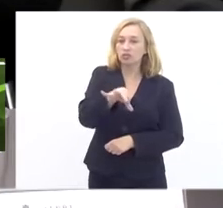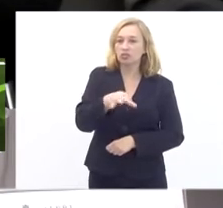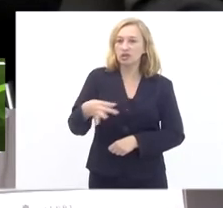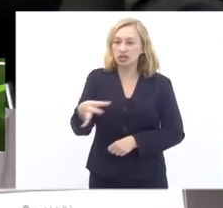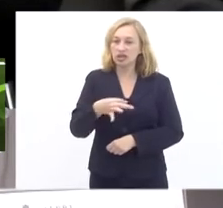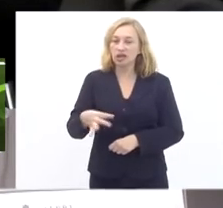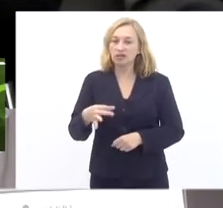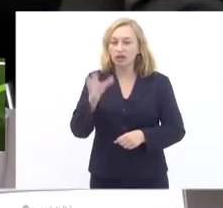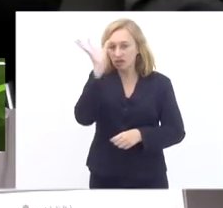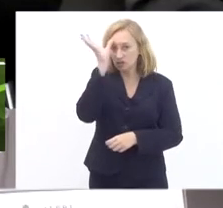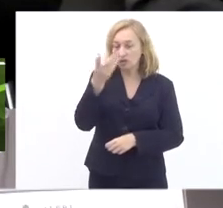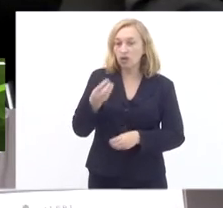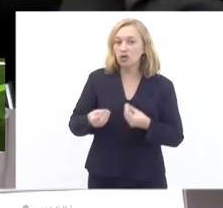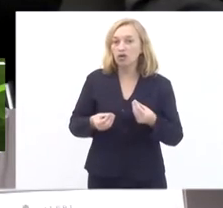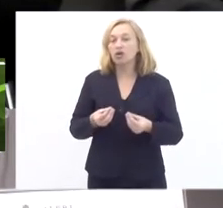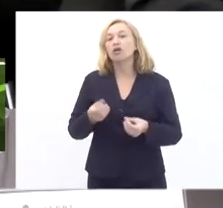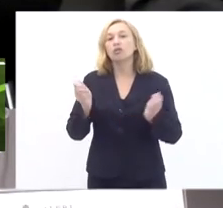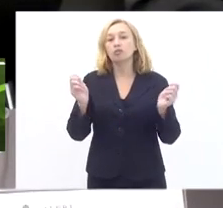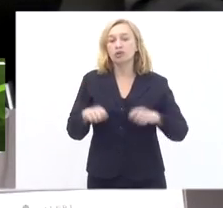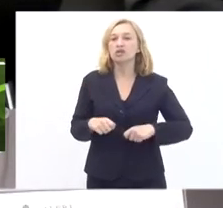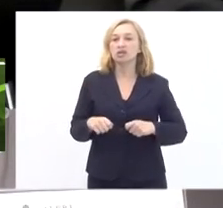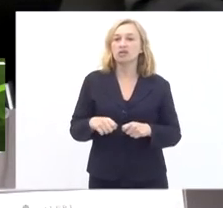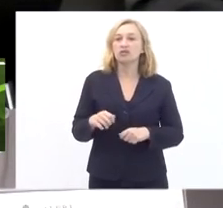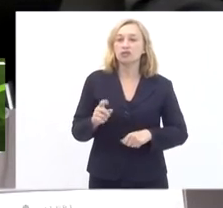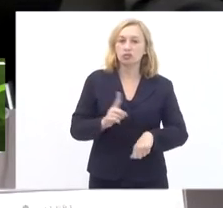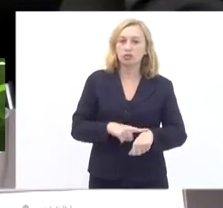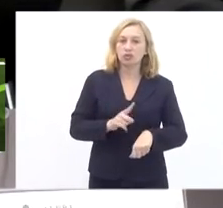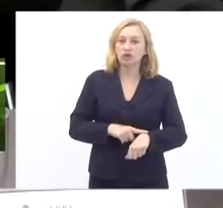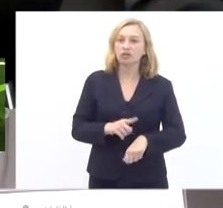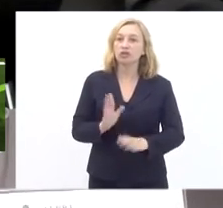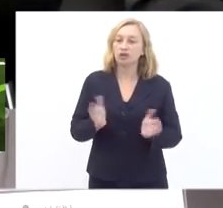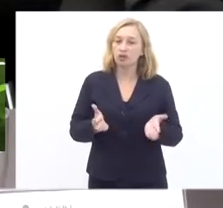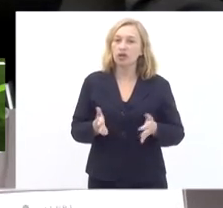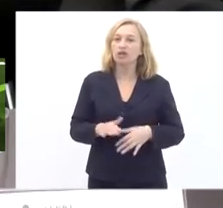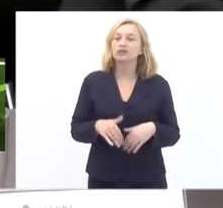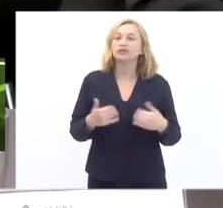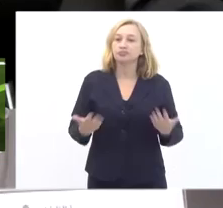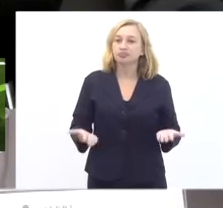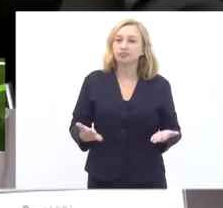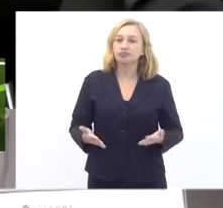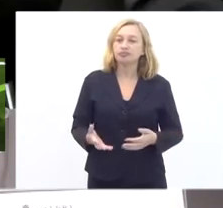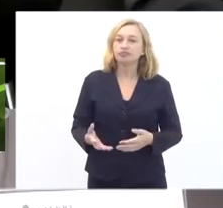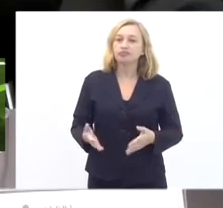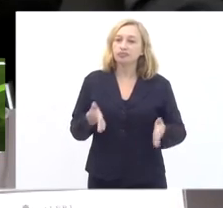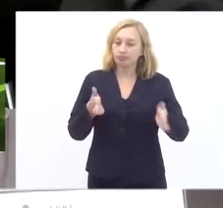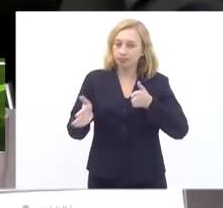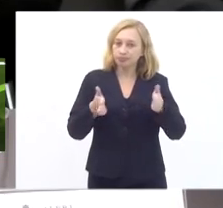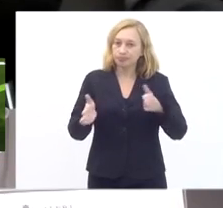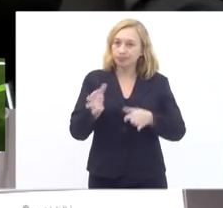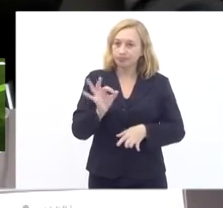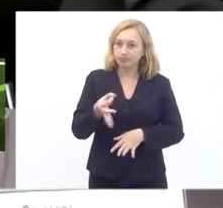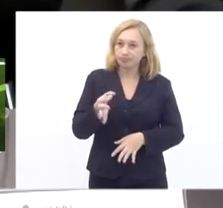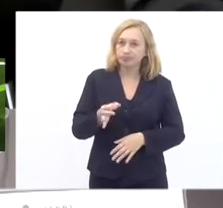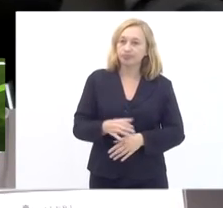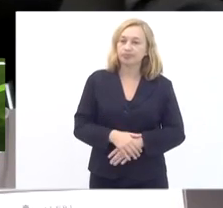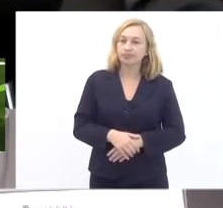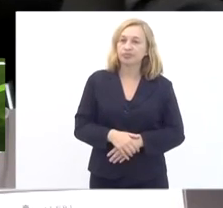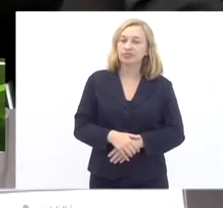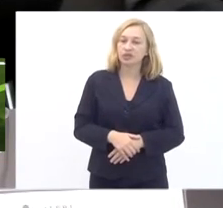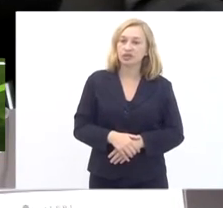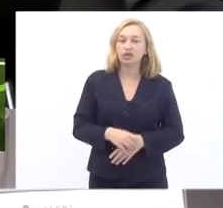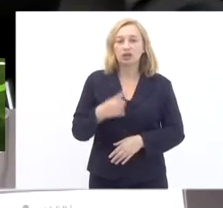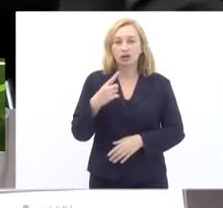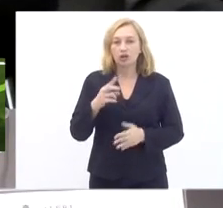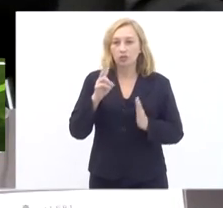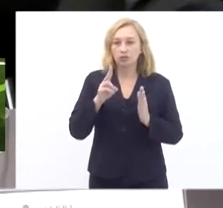se resolver da melhor maneira que se consiga no momento, agora. Então, há a questão prazo, há uma leitura que pode ser